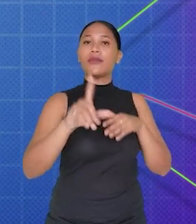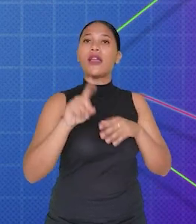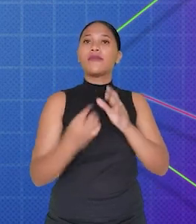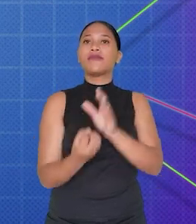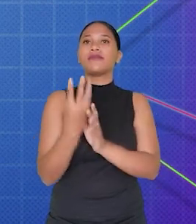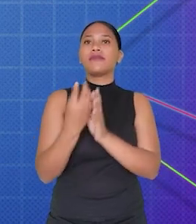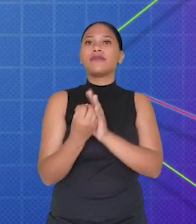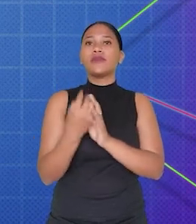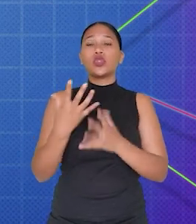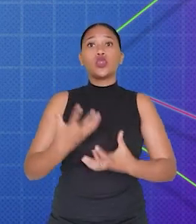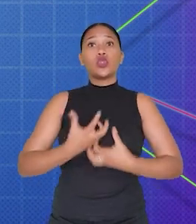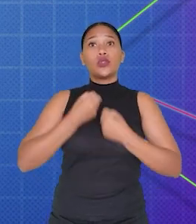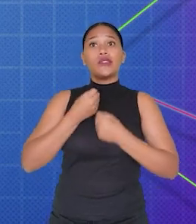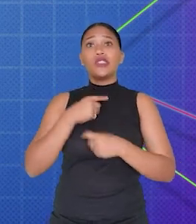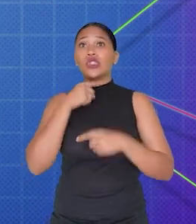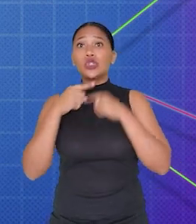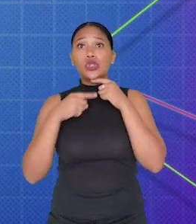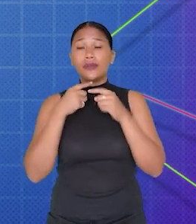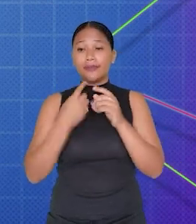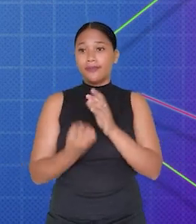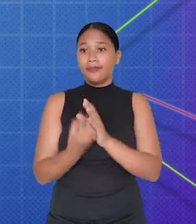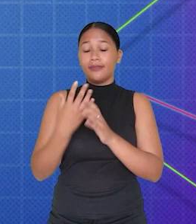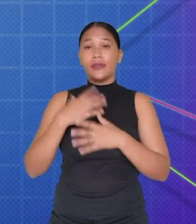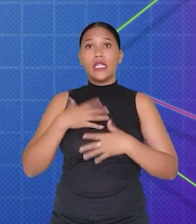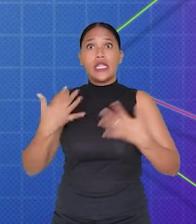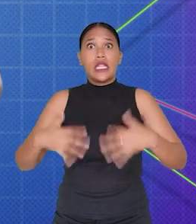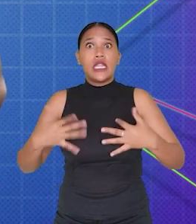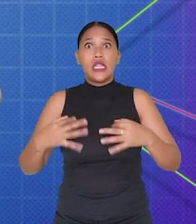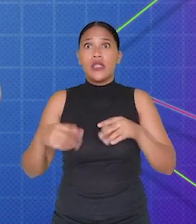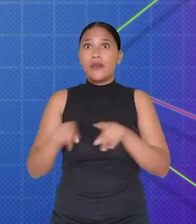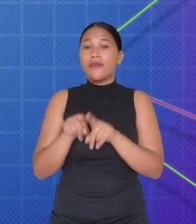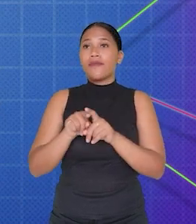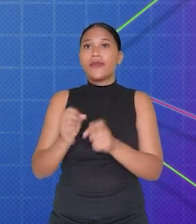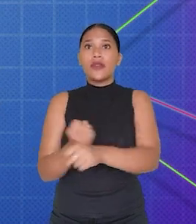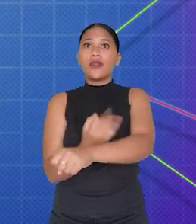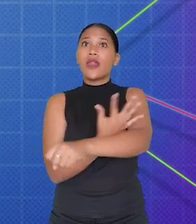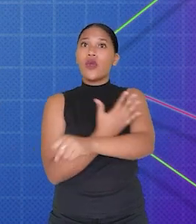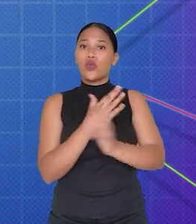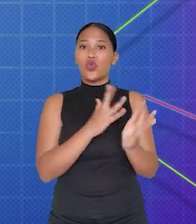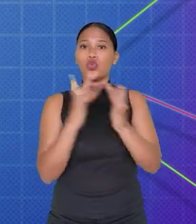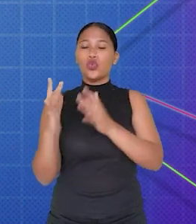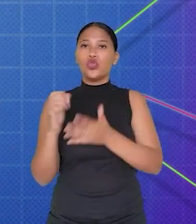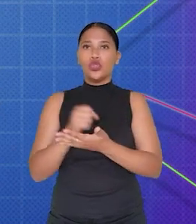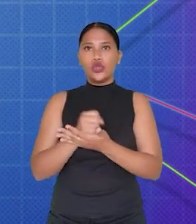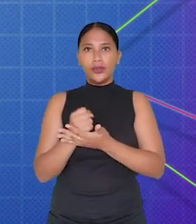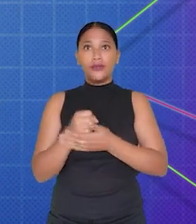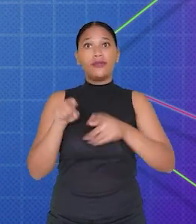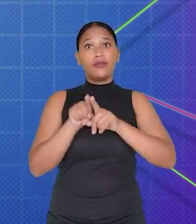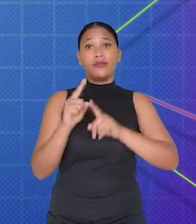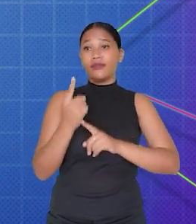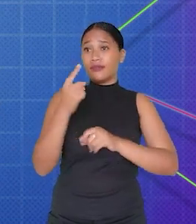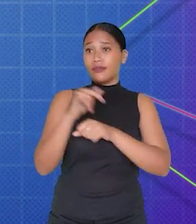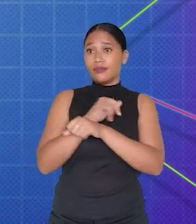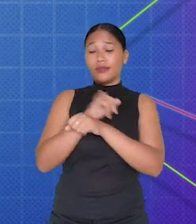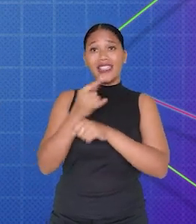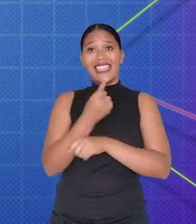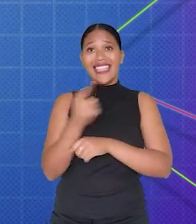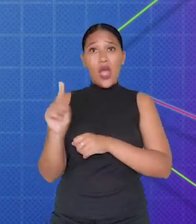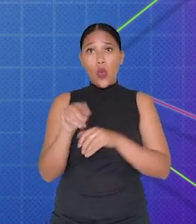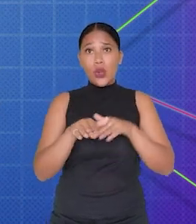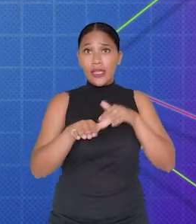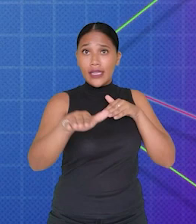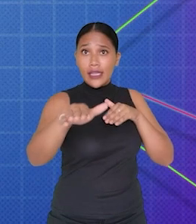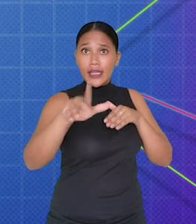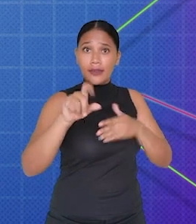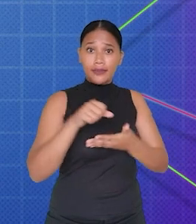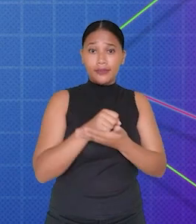elementos de surpresa e incerteza, o que aumenta a tensão e a emoção durante o jogo. Uma maneira de integrar a narrativa não linear